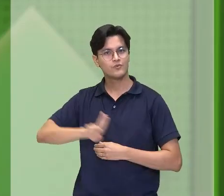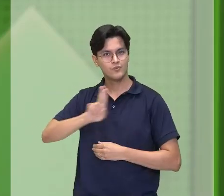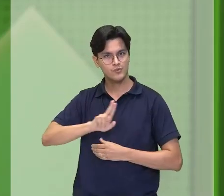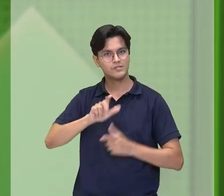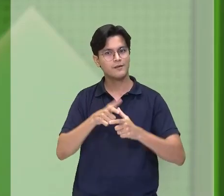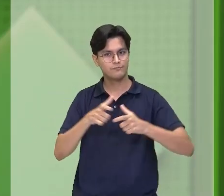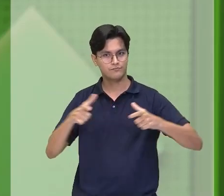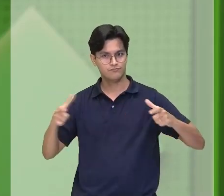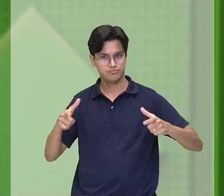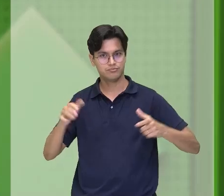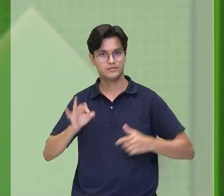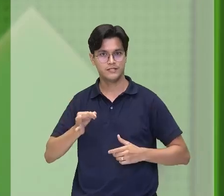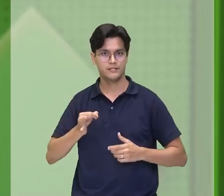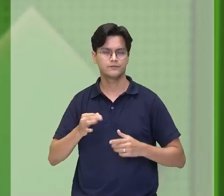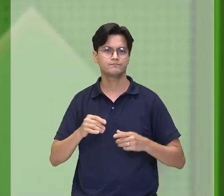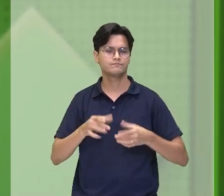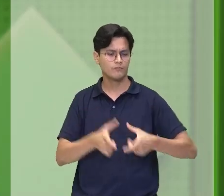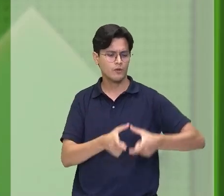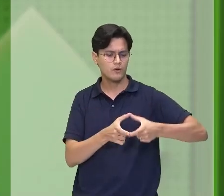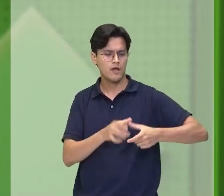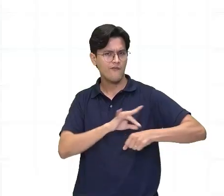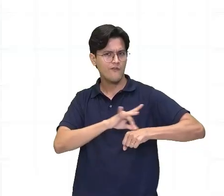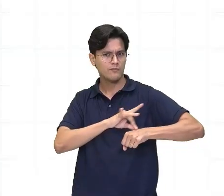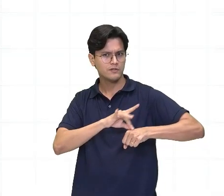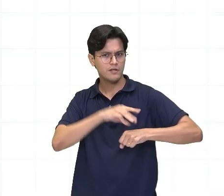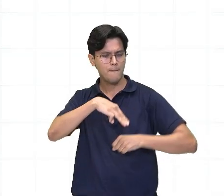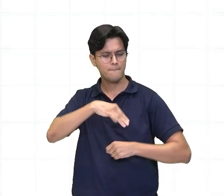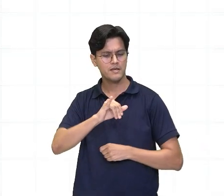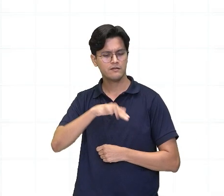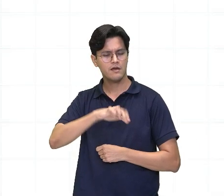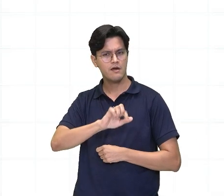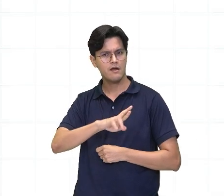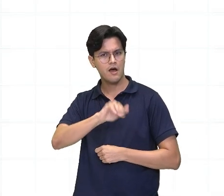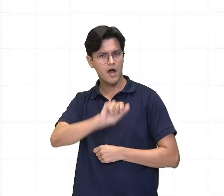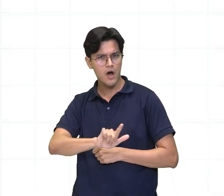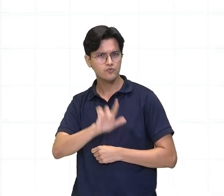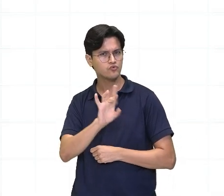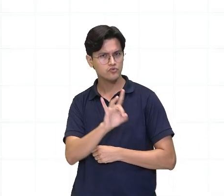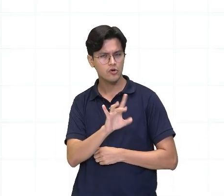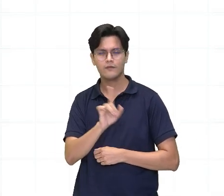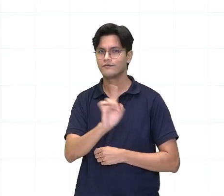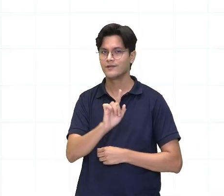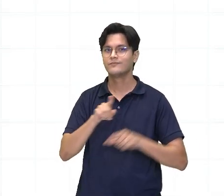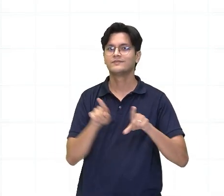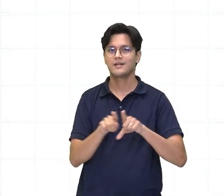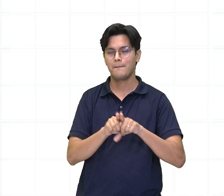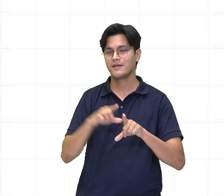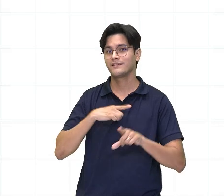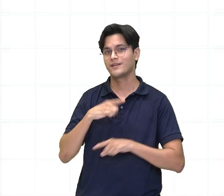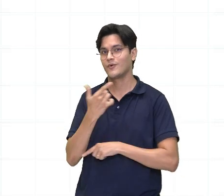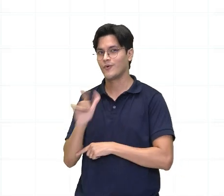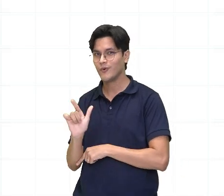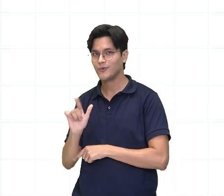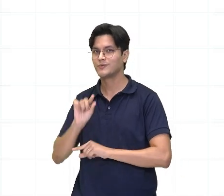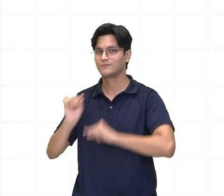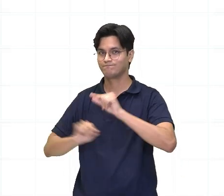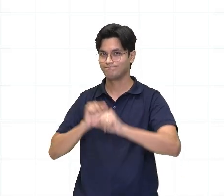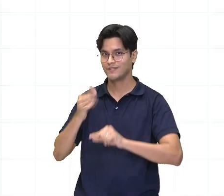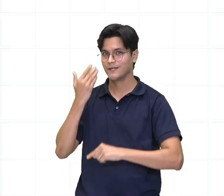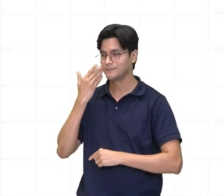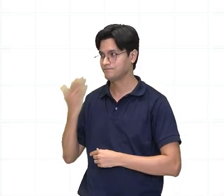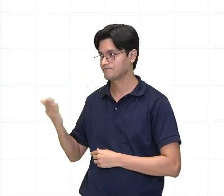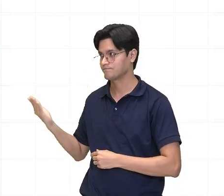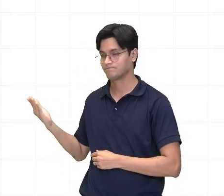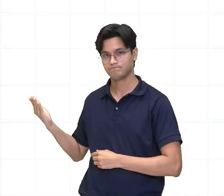carvão mineral, nós temos também o petróleo. O petróleo é um combustível fóssil de